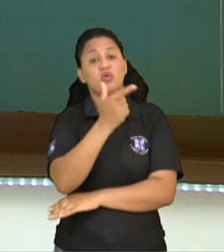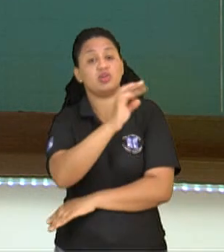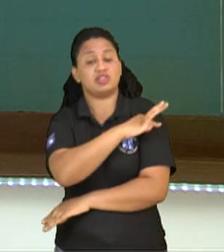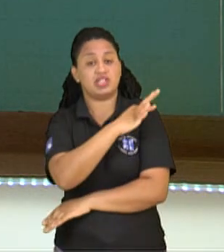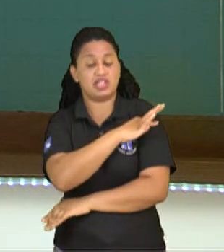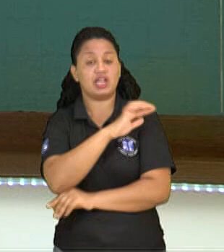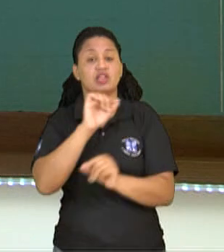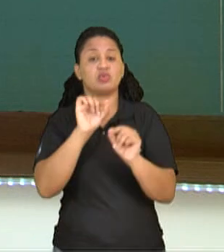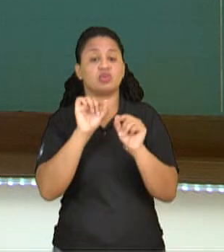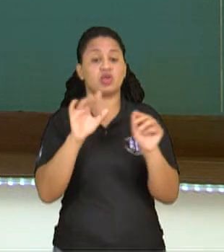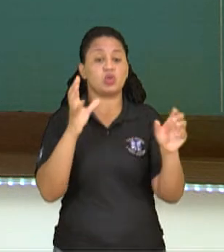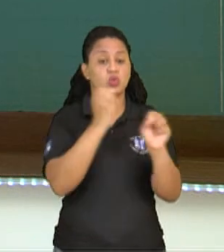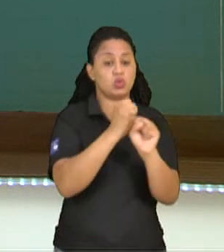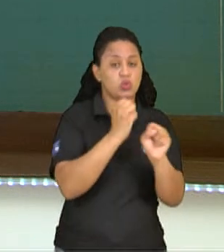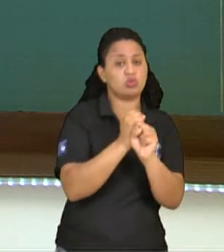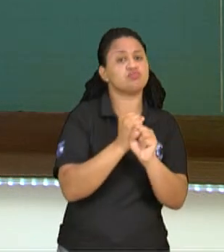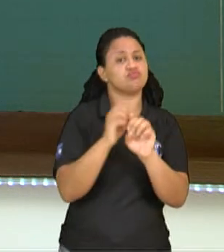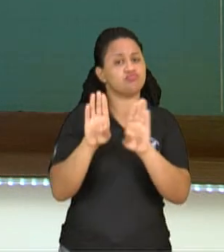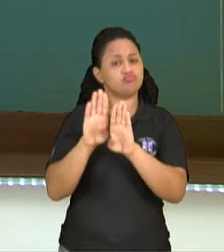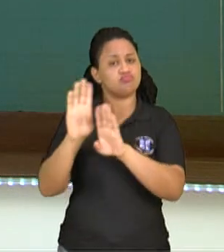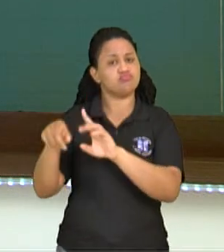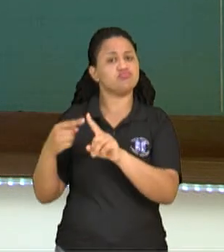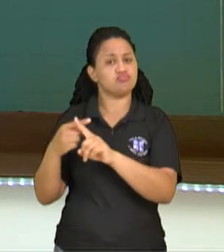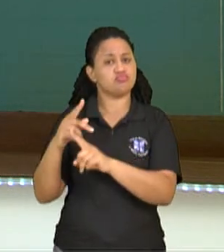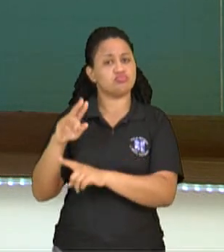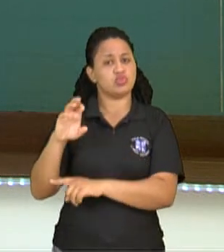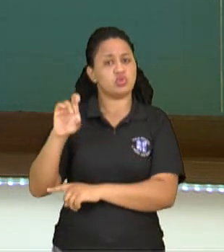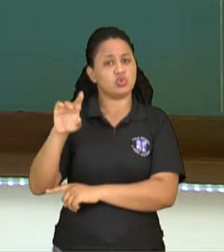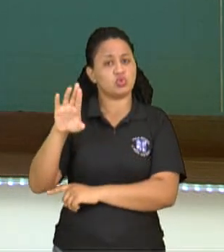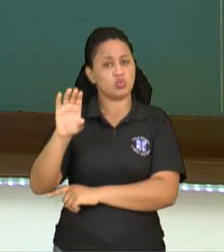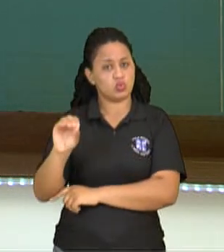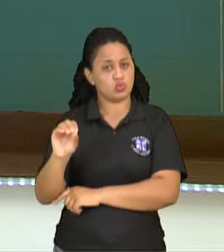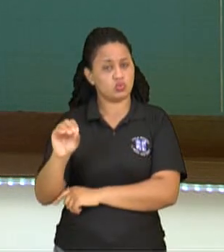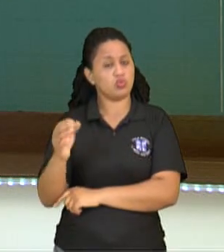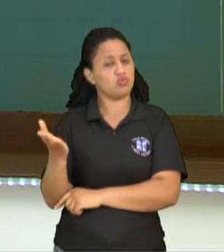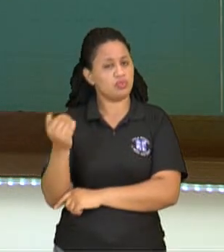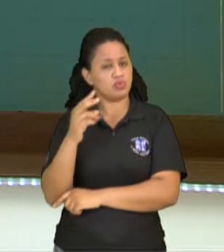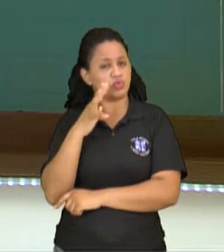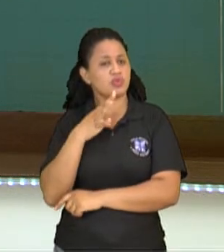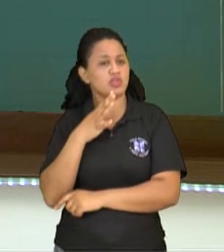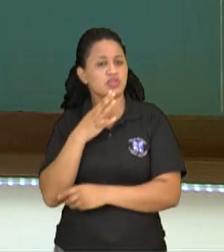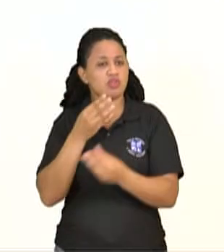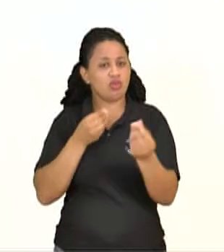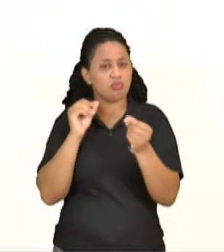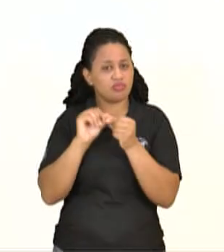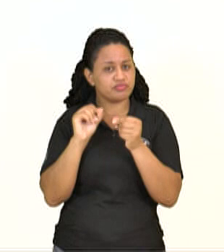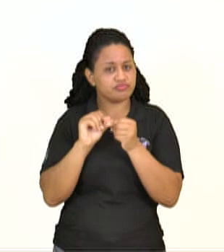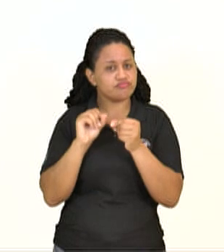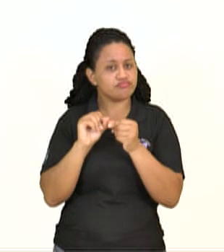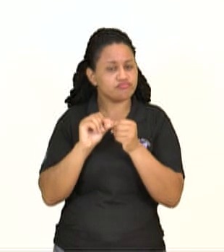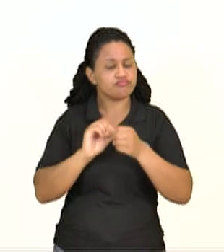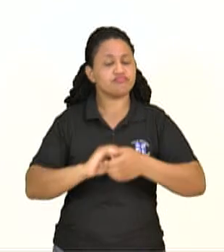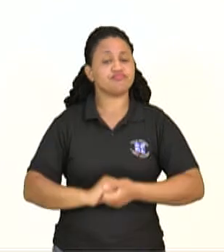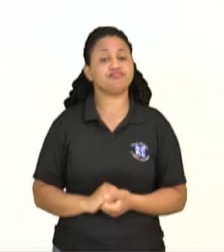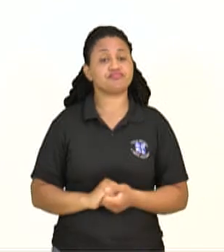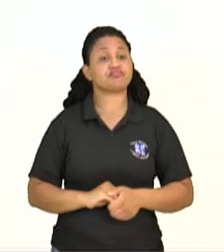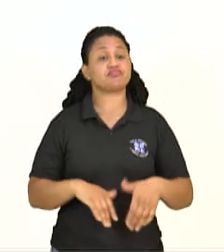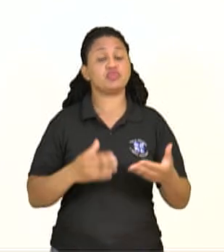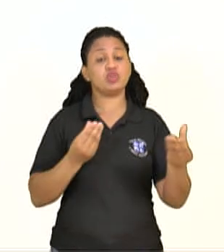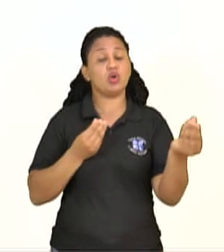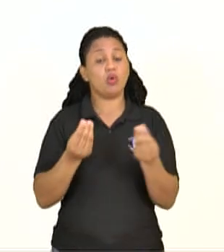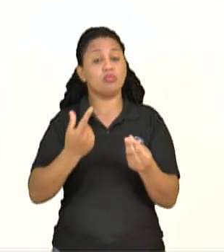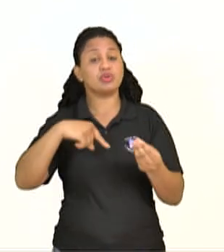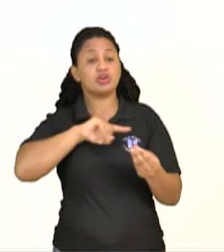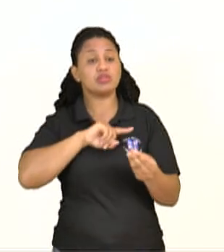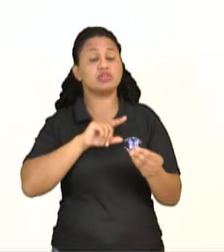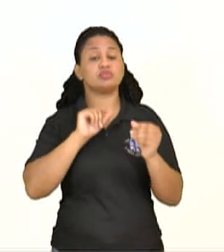de soma e produto. Tá? Vamos conhecer um pouquinho dessa técnica? Então, olha só. Né? Então, como podemos determinar,